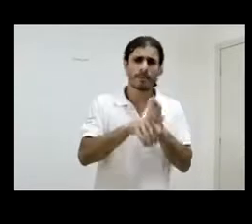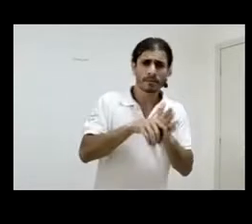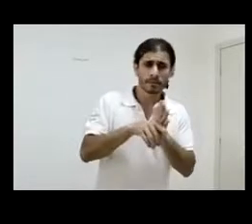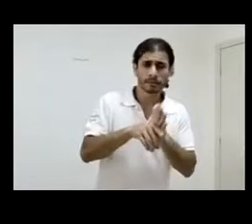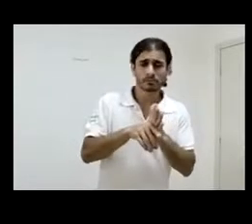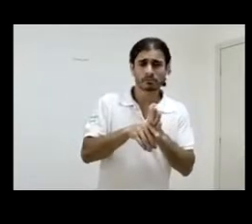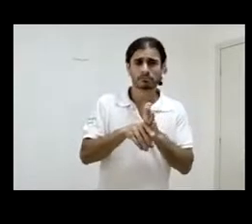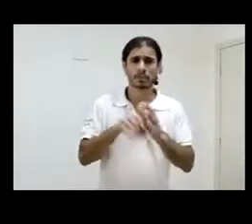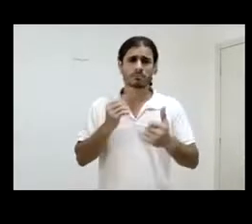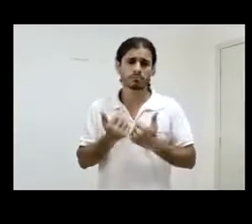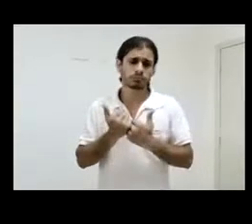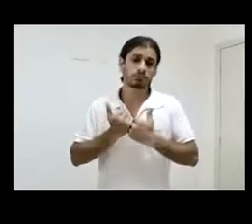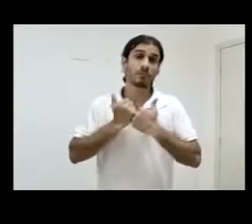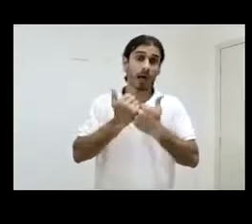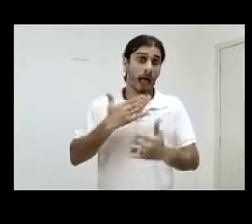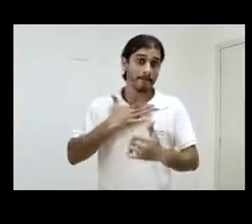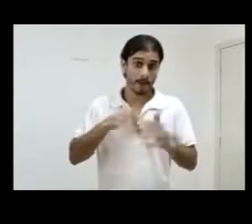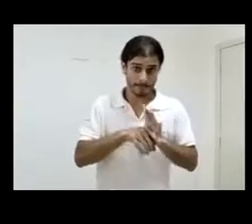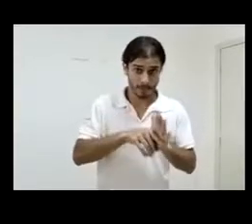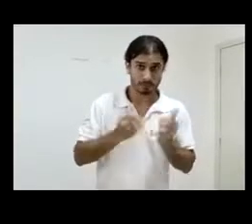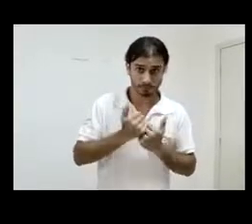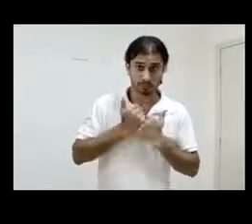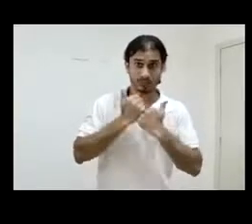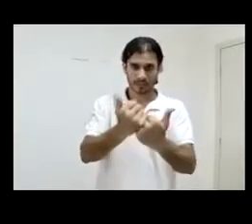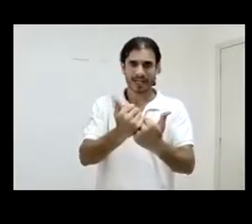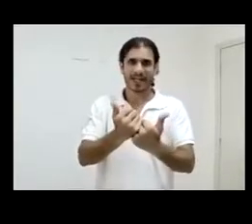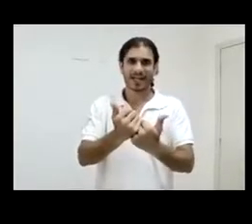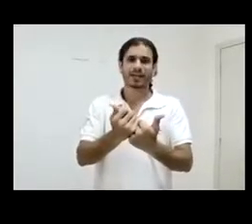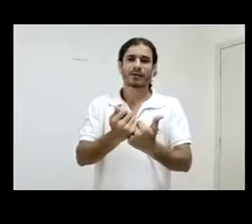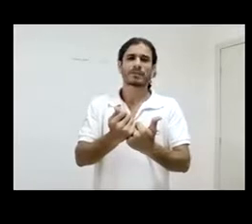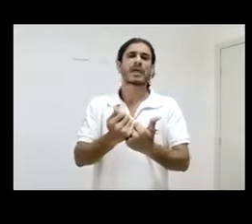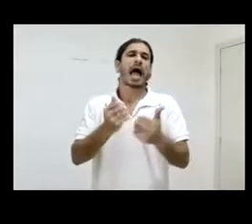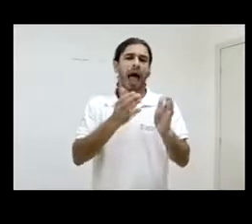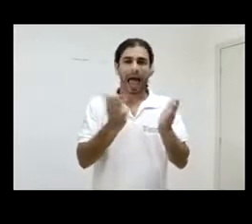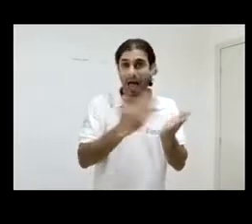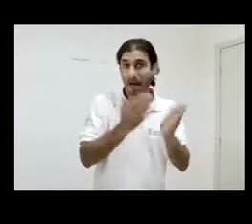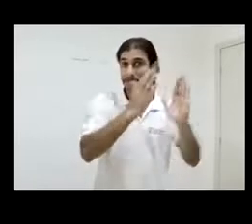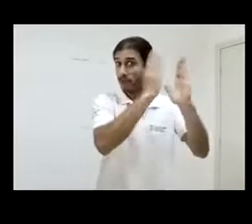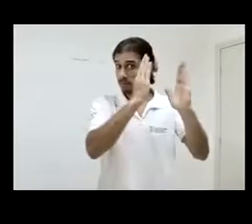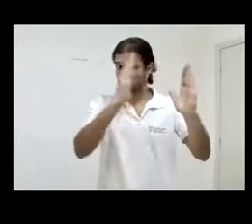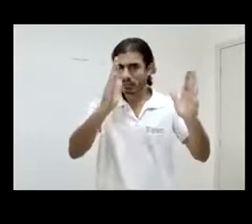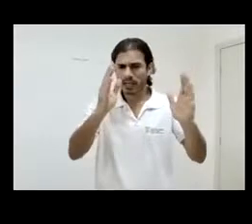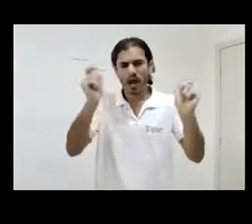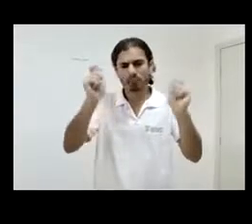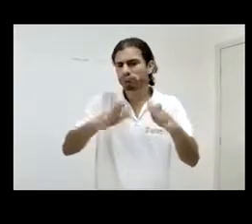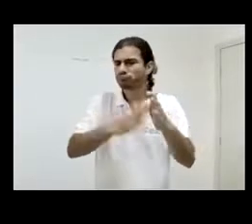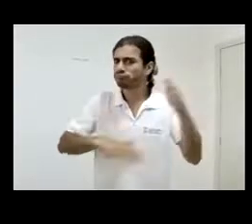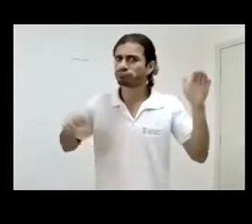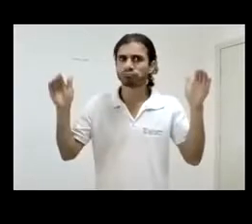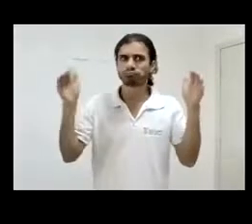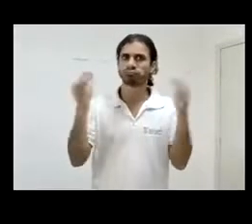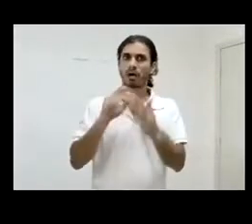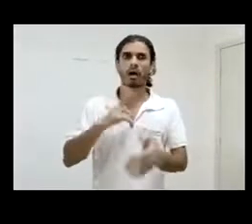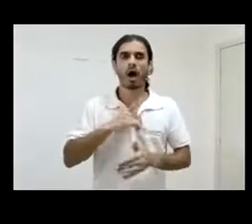consiga tornar as bibliotecas acessíveis aos alunos com deficiência. Isso traz autonomia para eles,